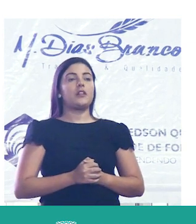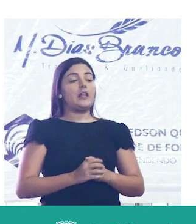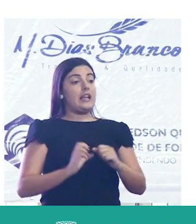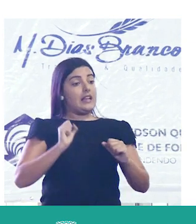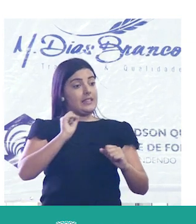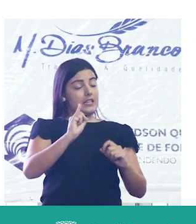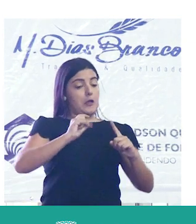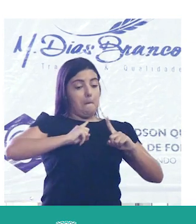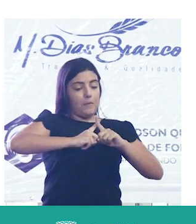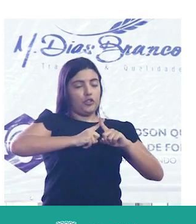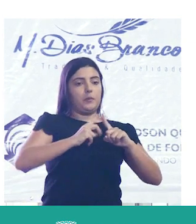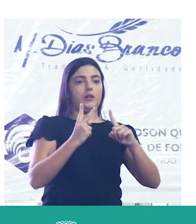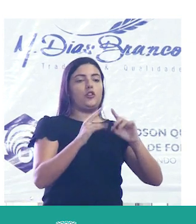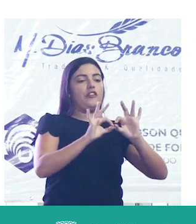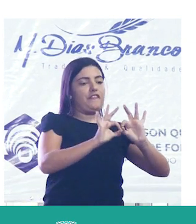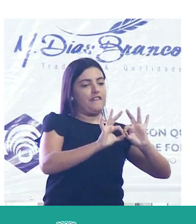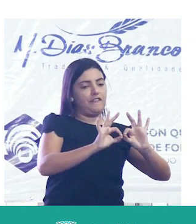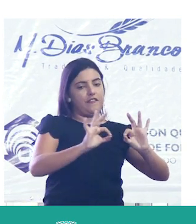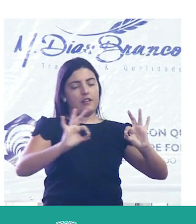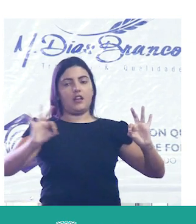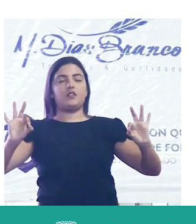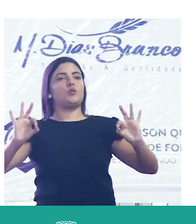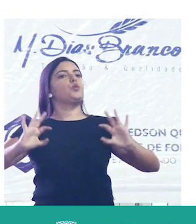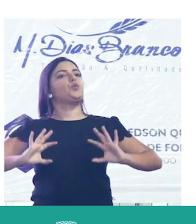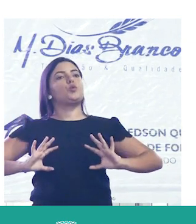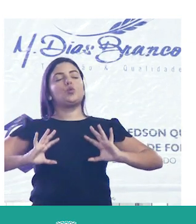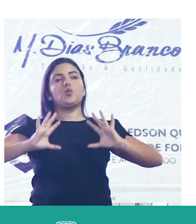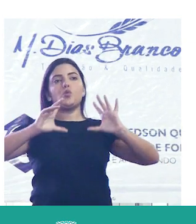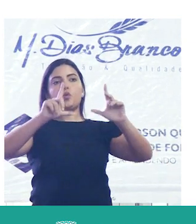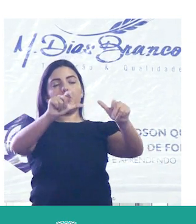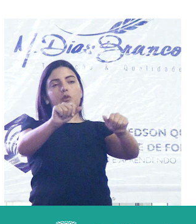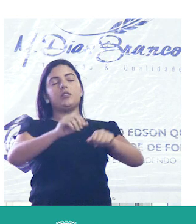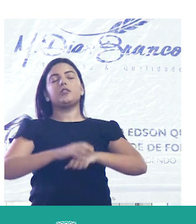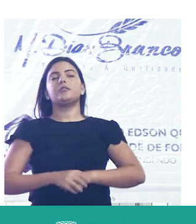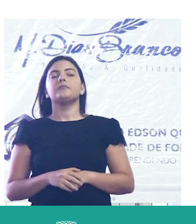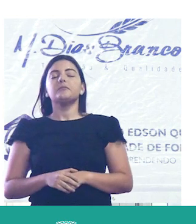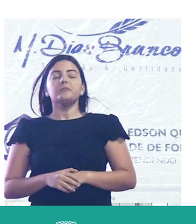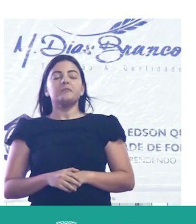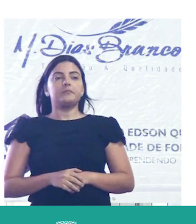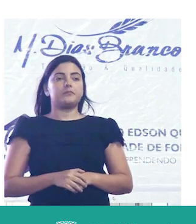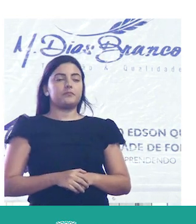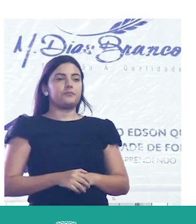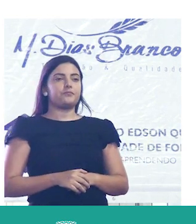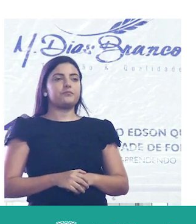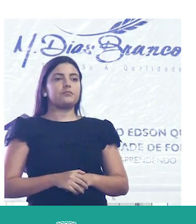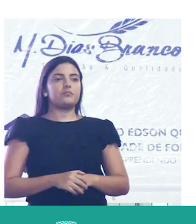você multiplica essa equação toda por 2, aí essa substância ZNO,